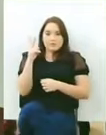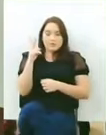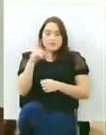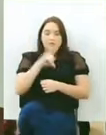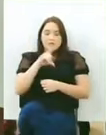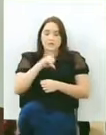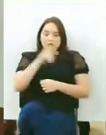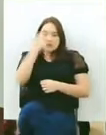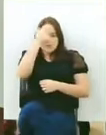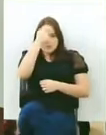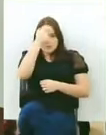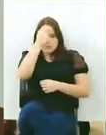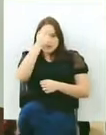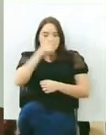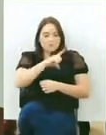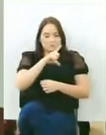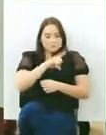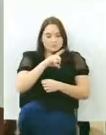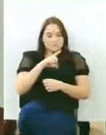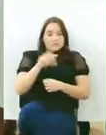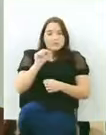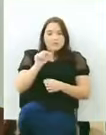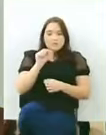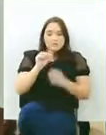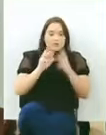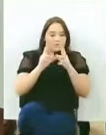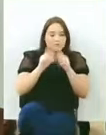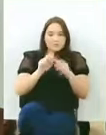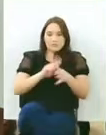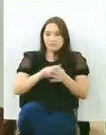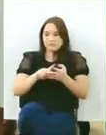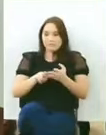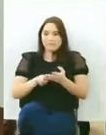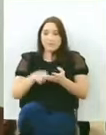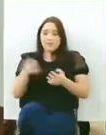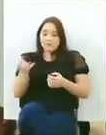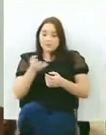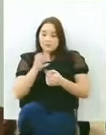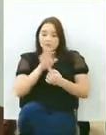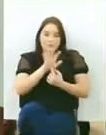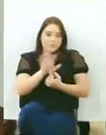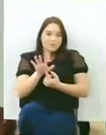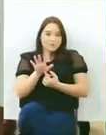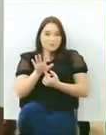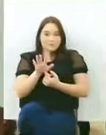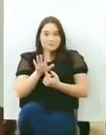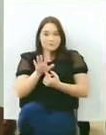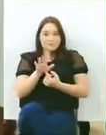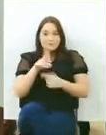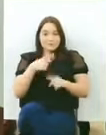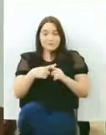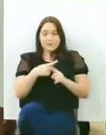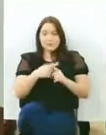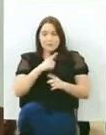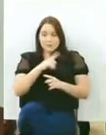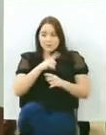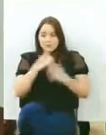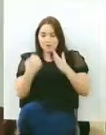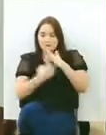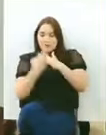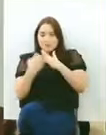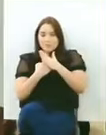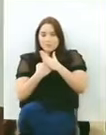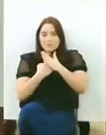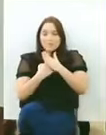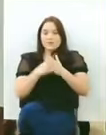valores morais, excelência de caráter, é exatamente isso que ele quer mostrar, que nós não estamos conduzindo uma